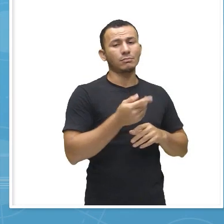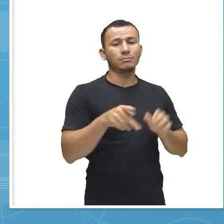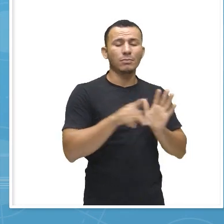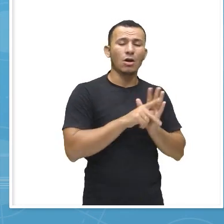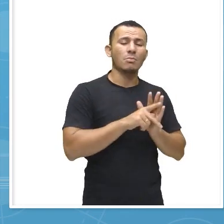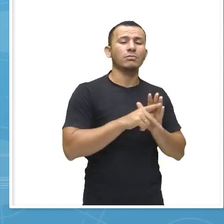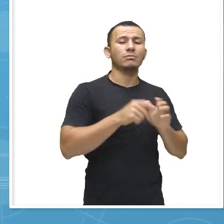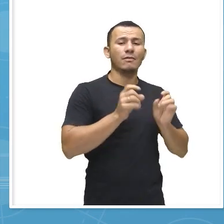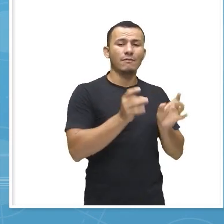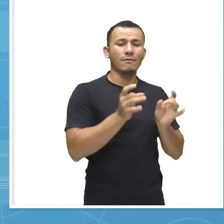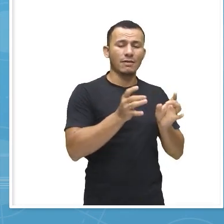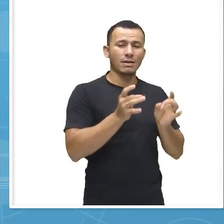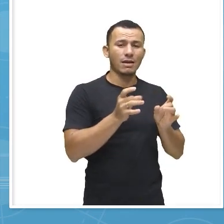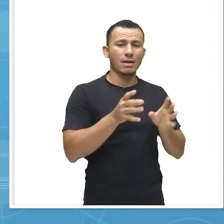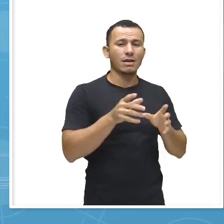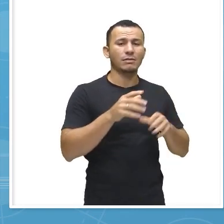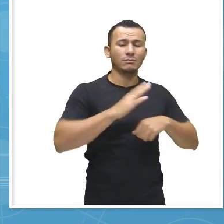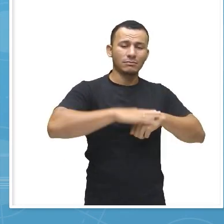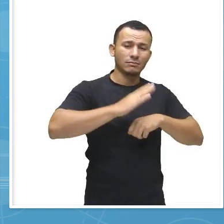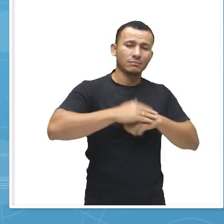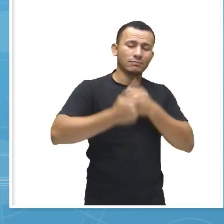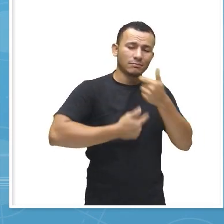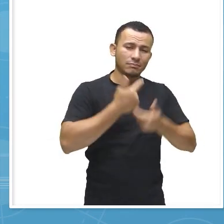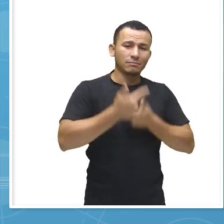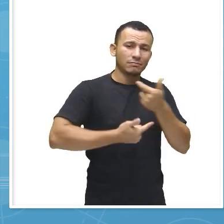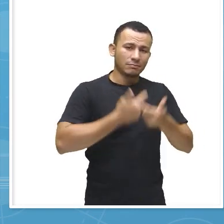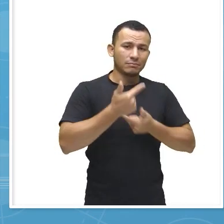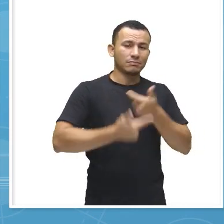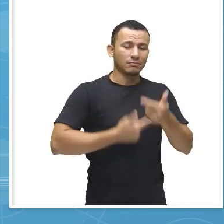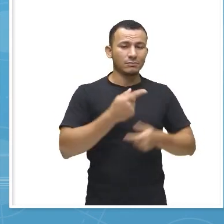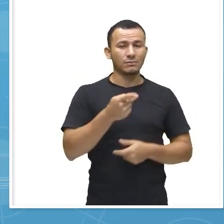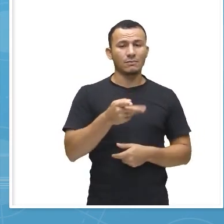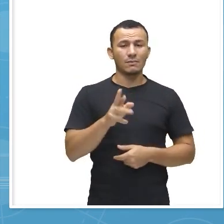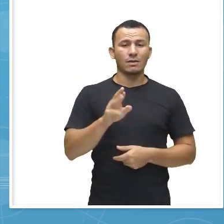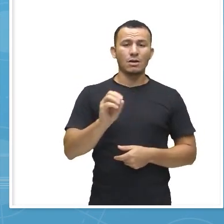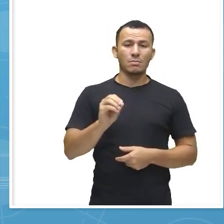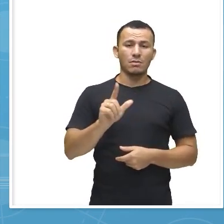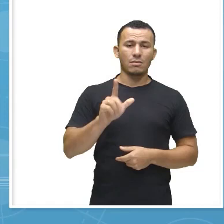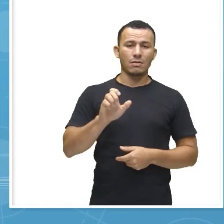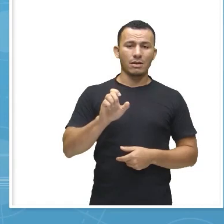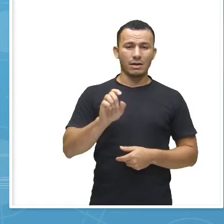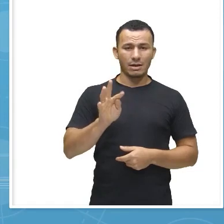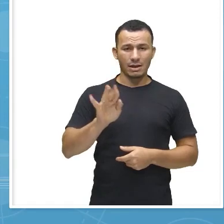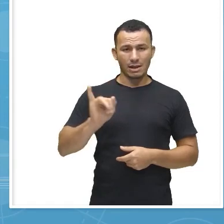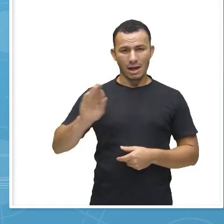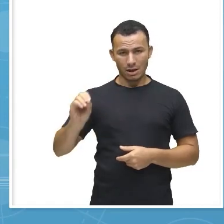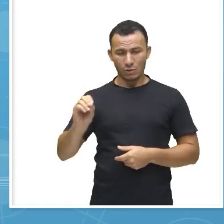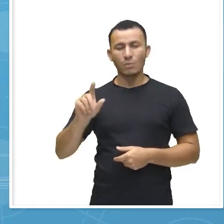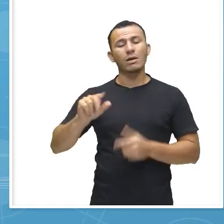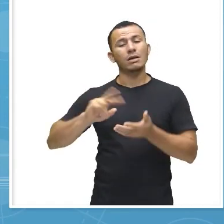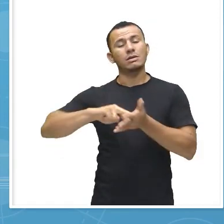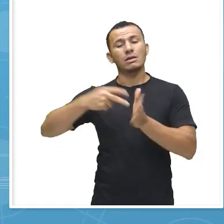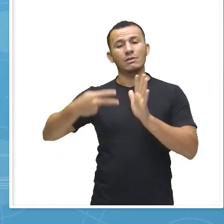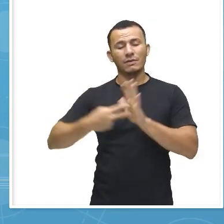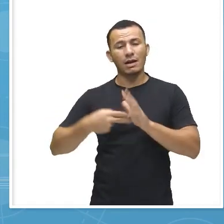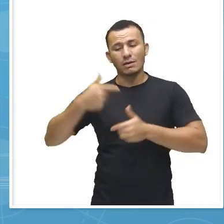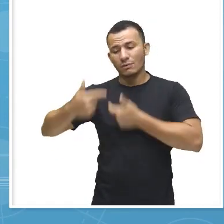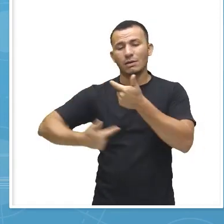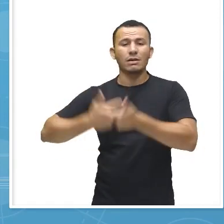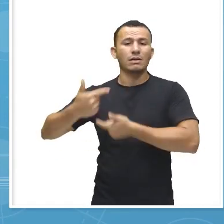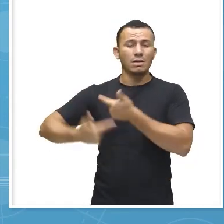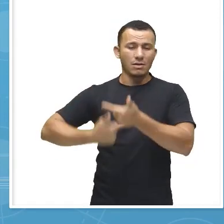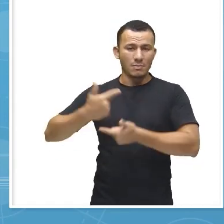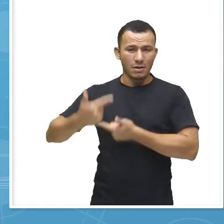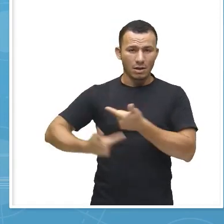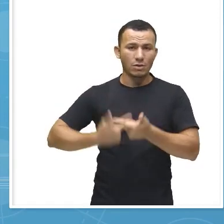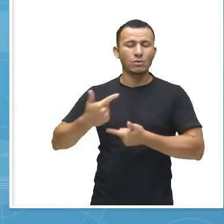de sua força de trabalho para sobreviver. Proletário é o trabalhador. A palavra proletário vem de prole,